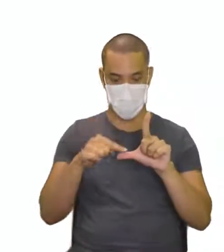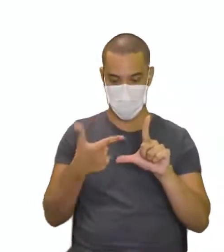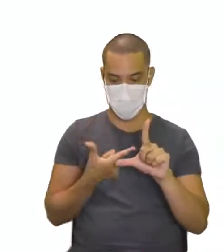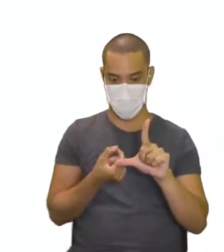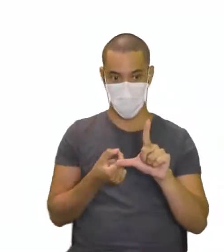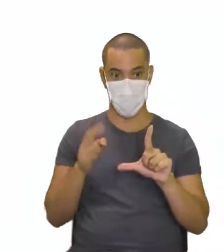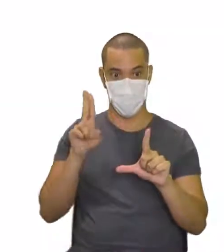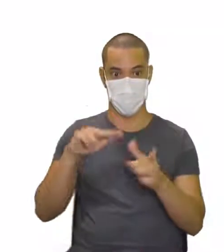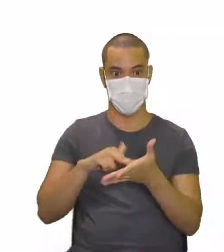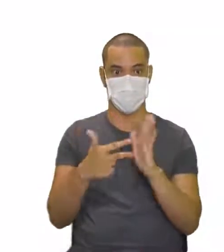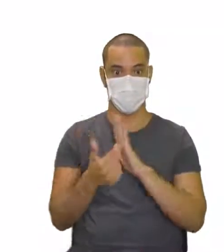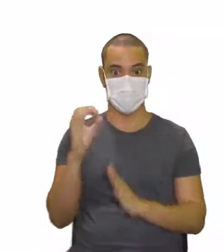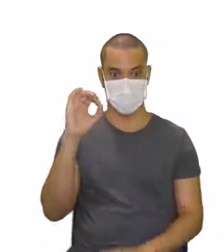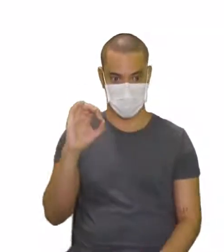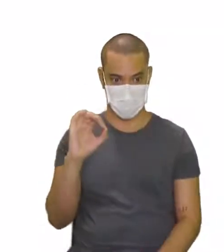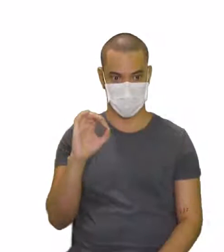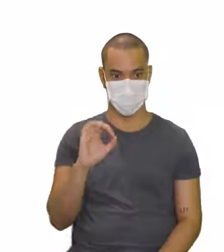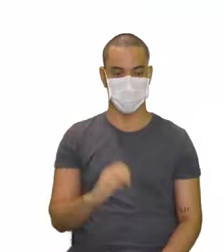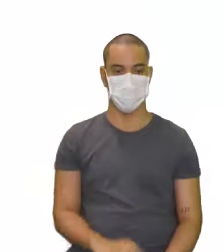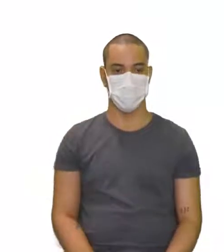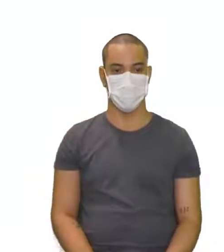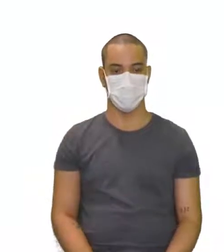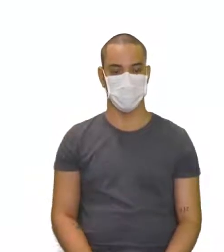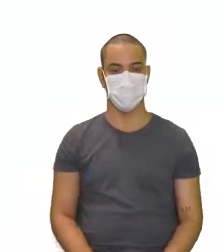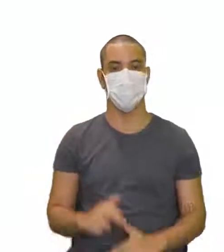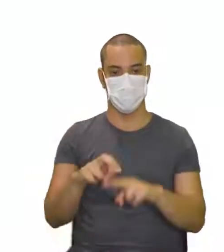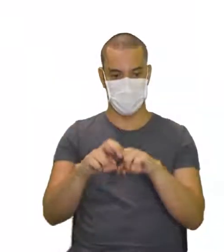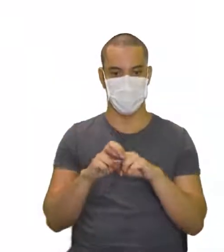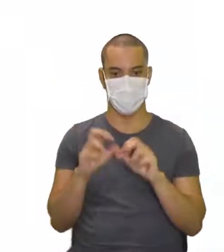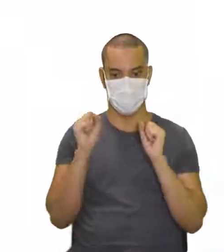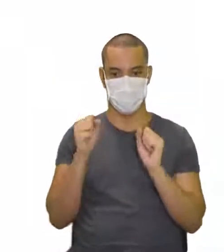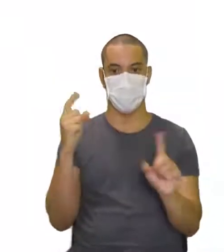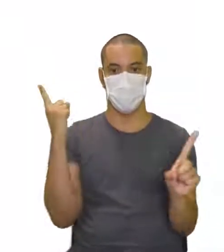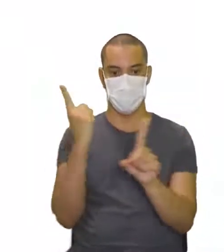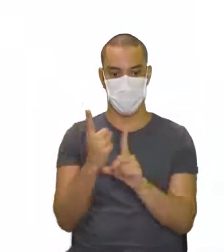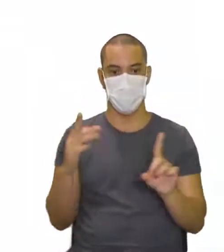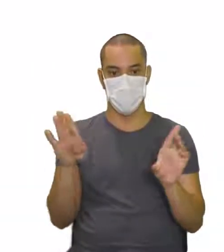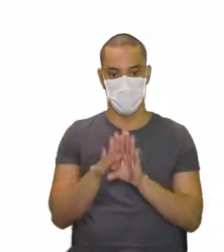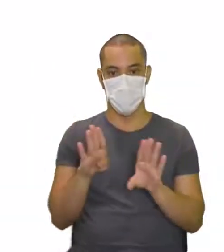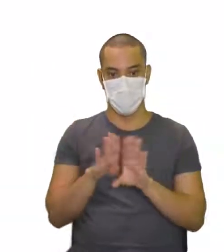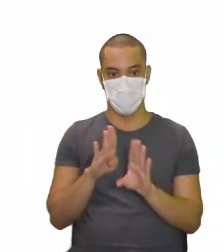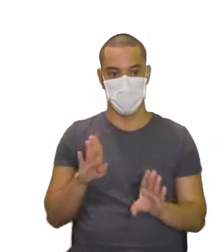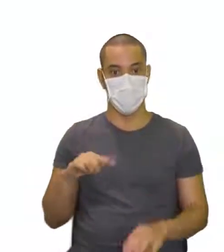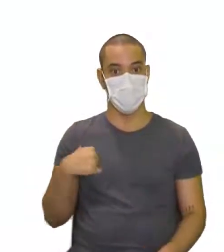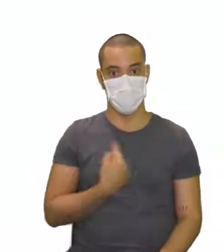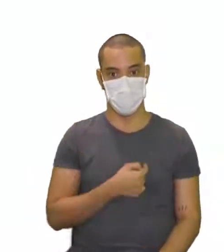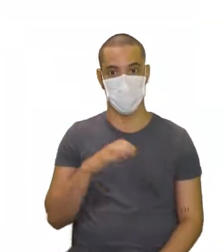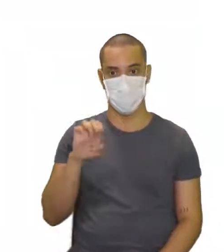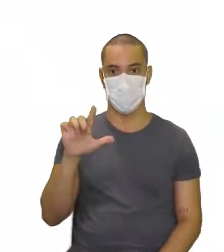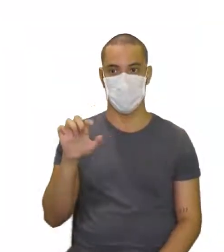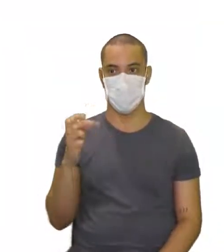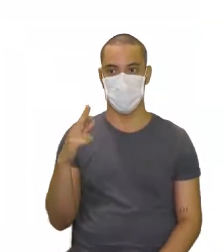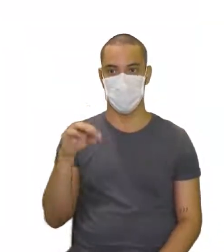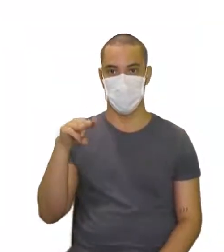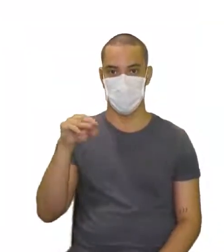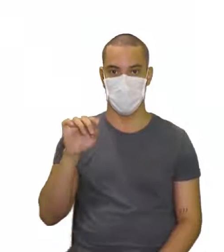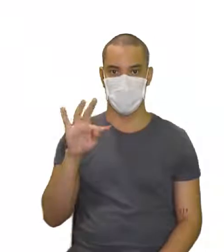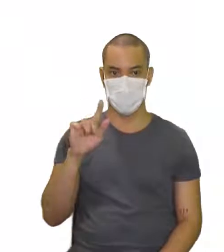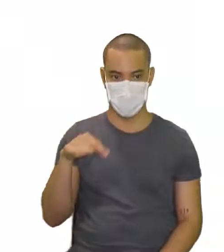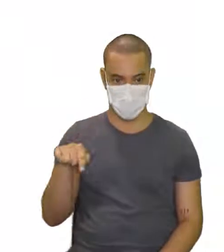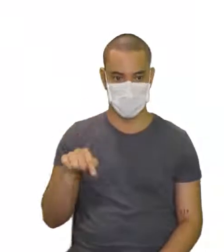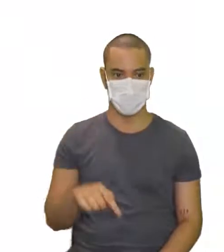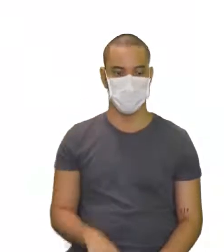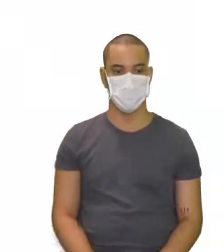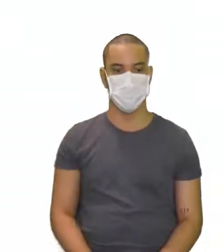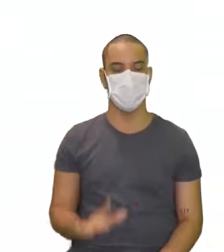vale 0, né? Então, com isso, a gente pode achar aqui, ó, a nossa eletromotriz. Vamos lá, a gente